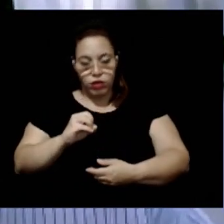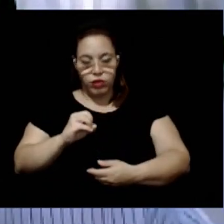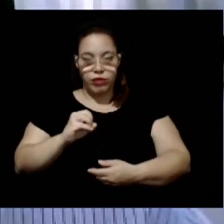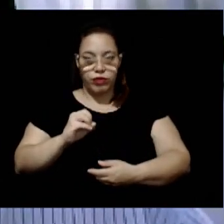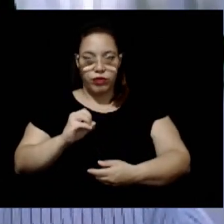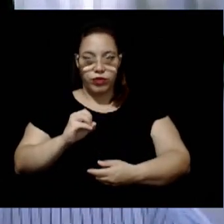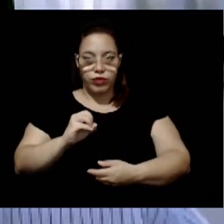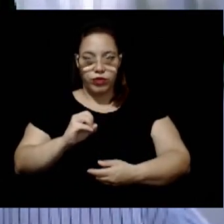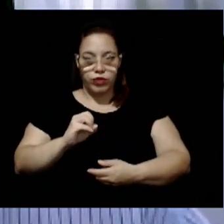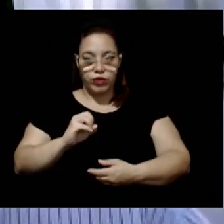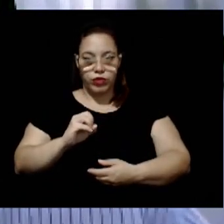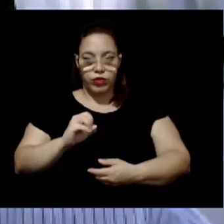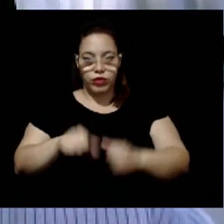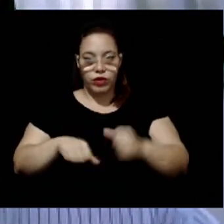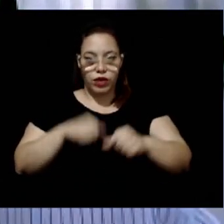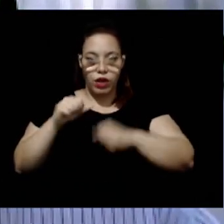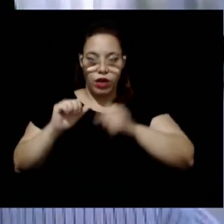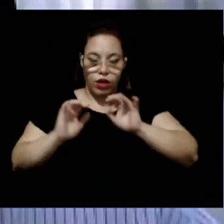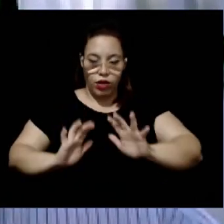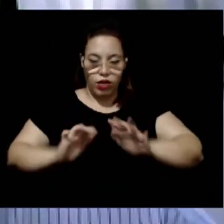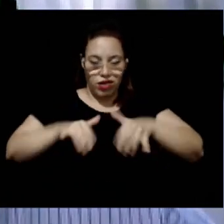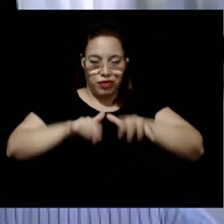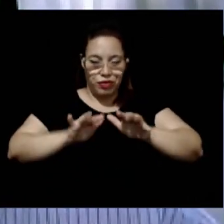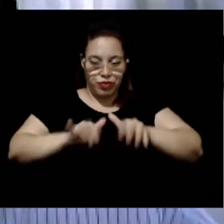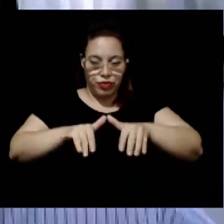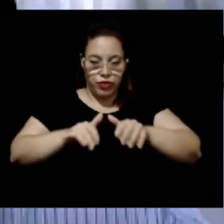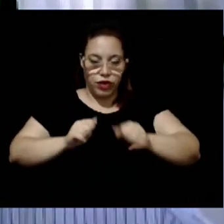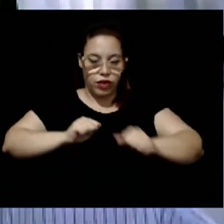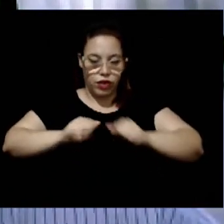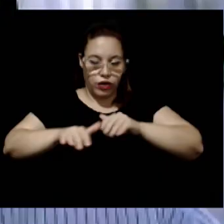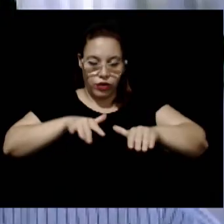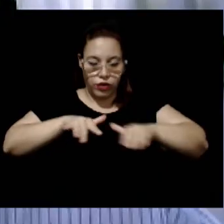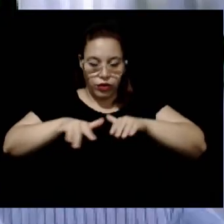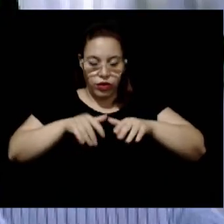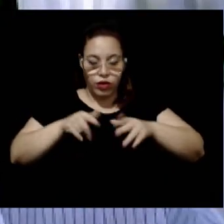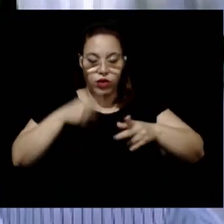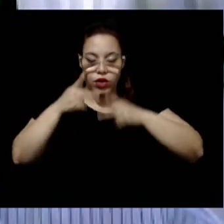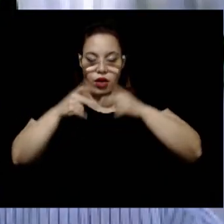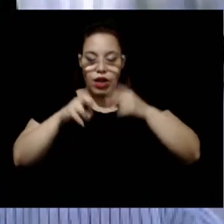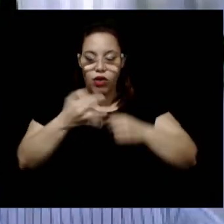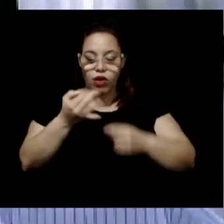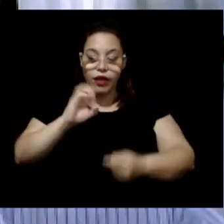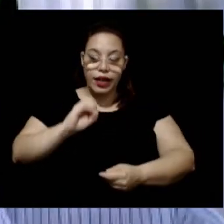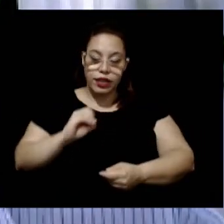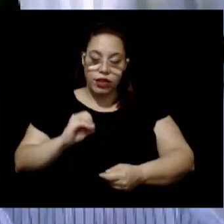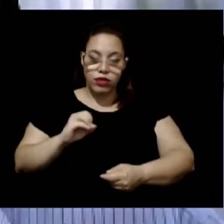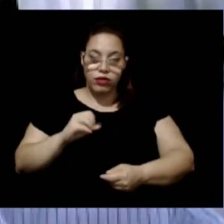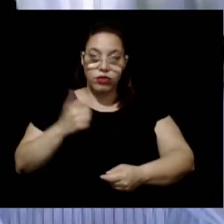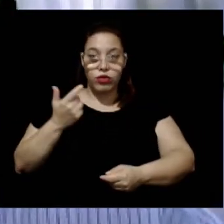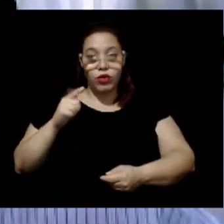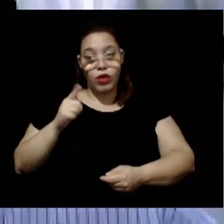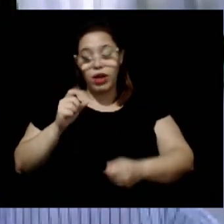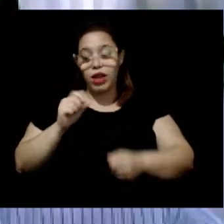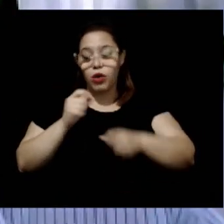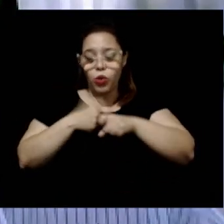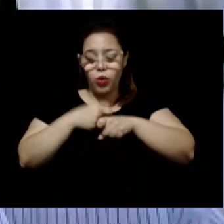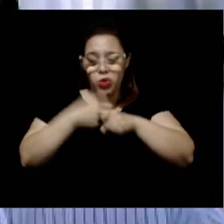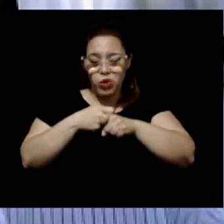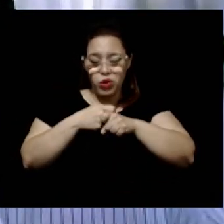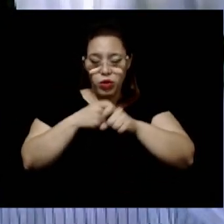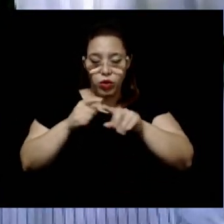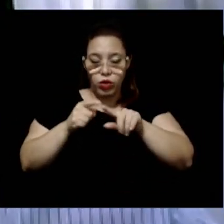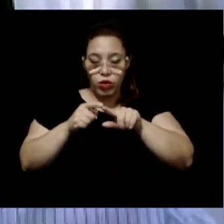e limitação do movimento, né? Então, quando você fala de calcificação, não é bem no osso, calcifica o tendão,